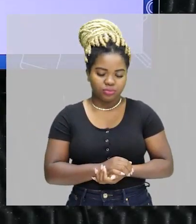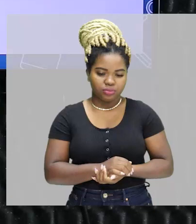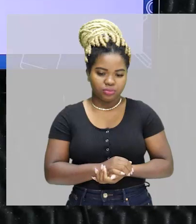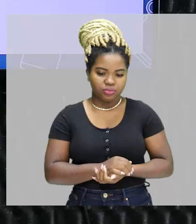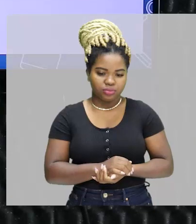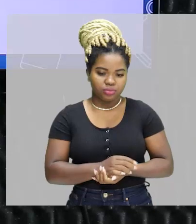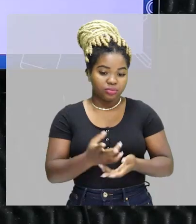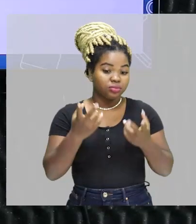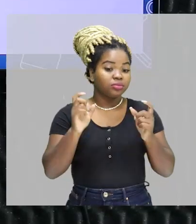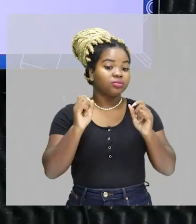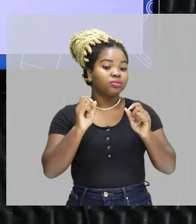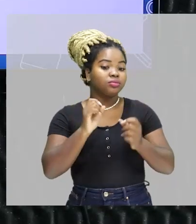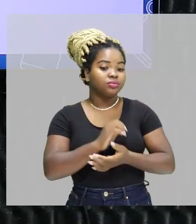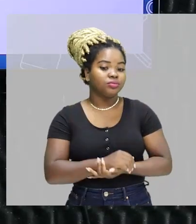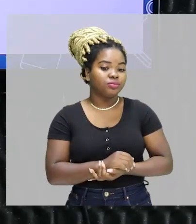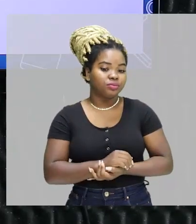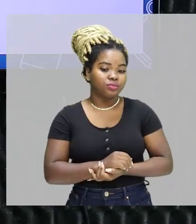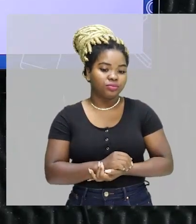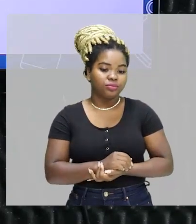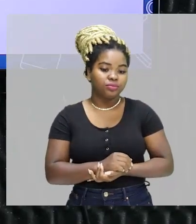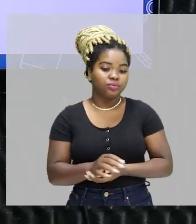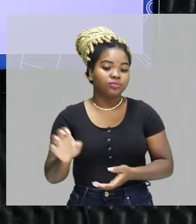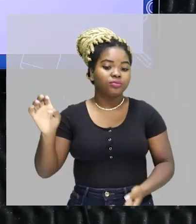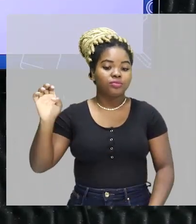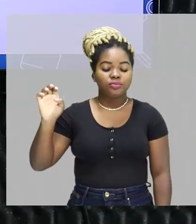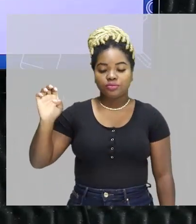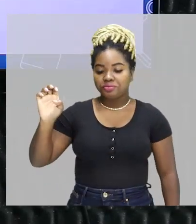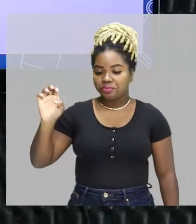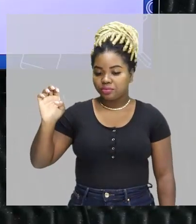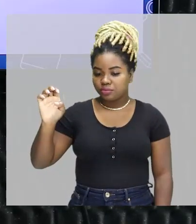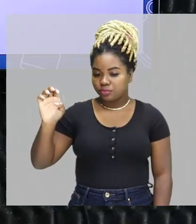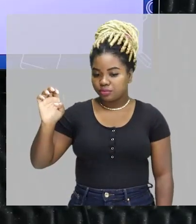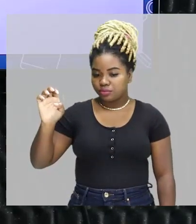vão perceber que, olha a letra E,